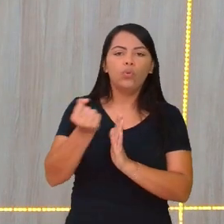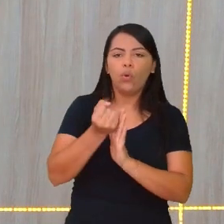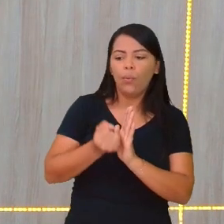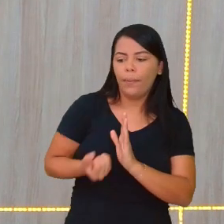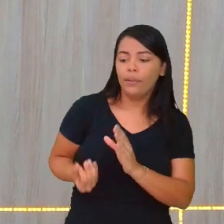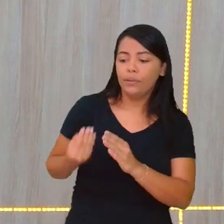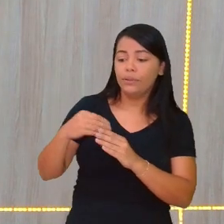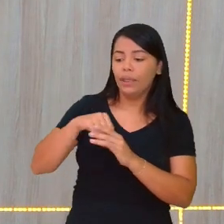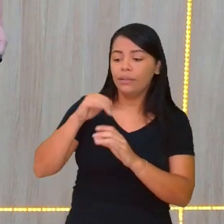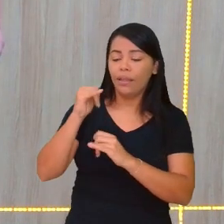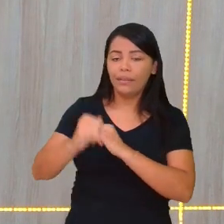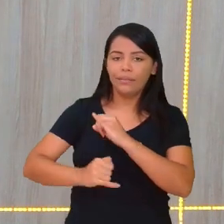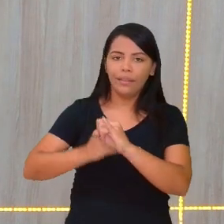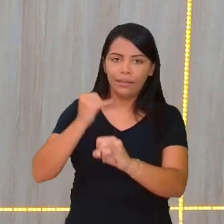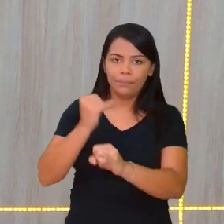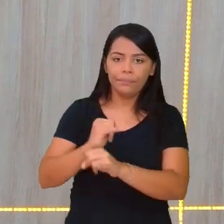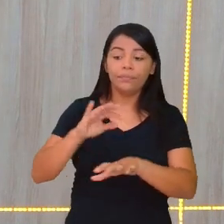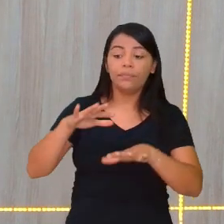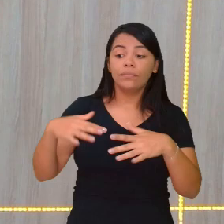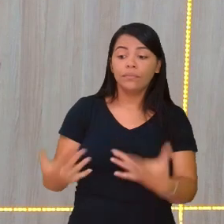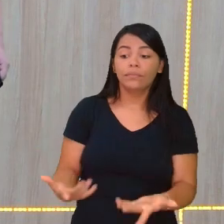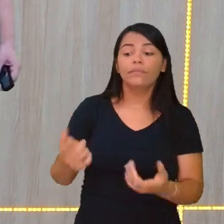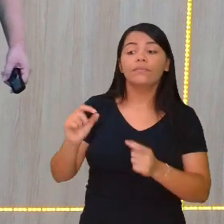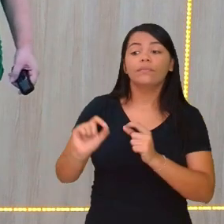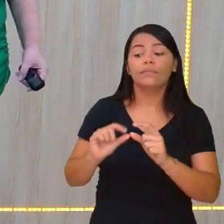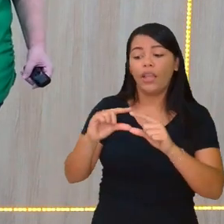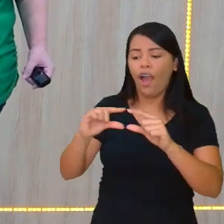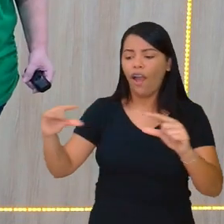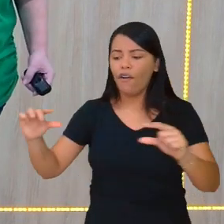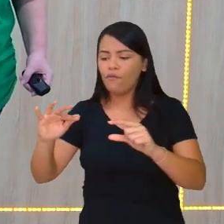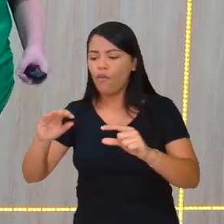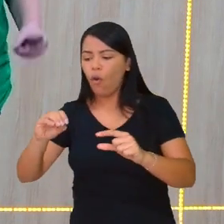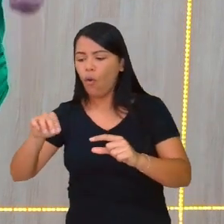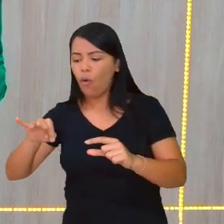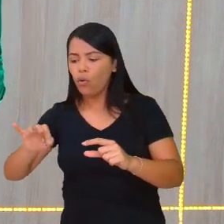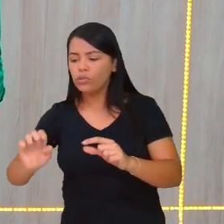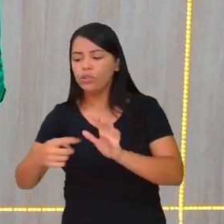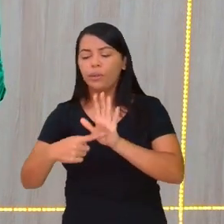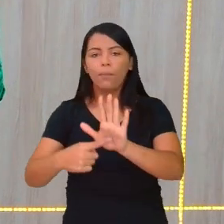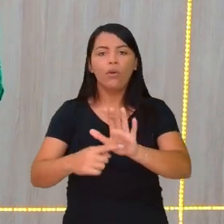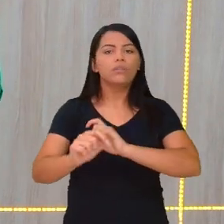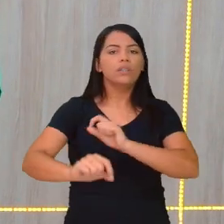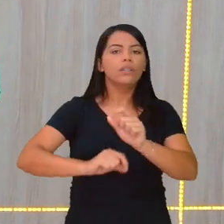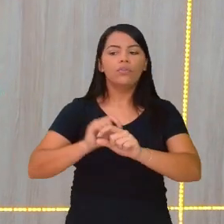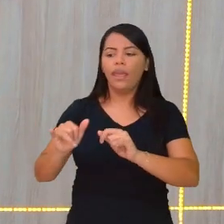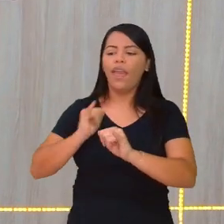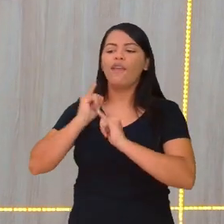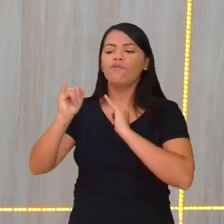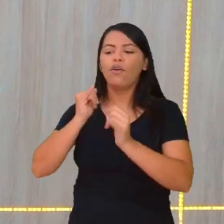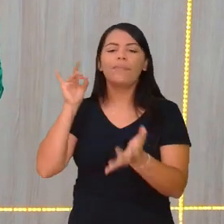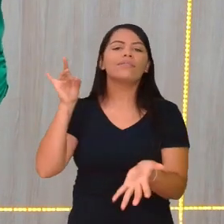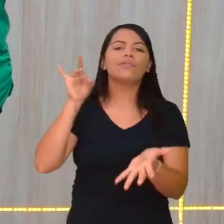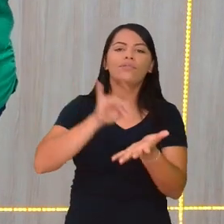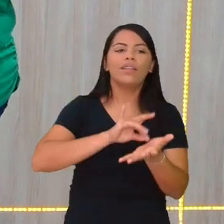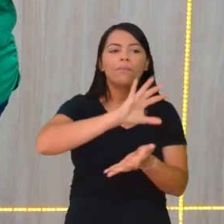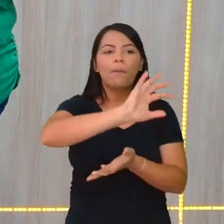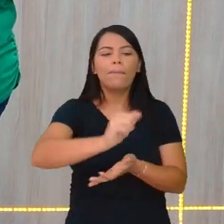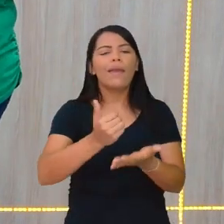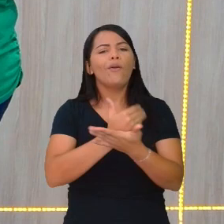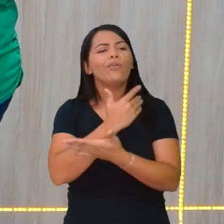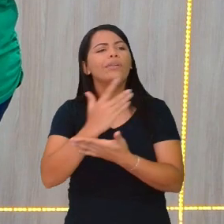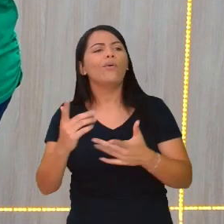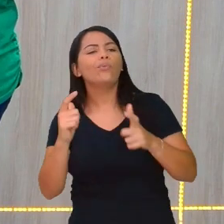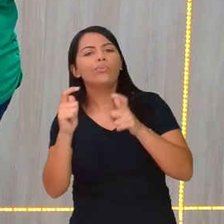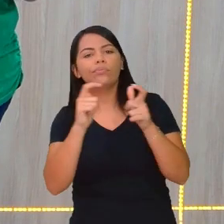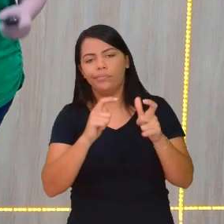essa fonte? Que esses dados são reais, só não... Por que adaptado? Eles tiraram a informação da cidade, eles tiraram uma série